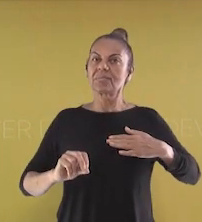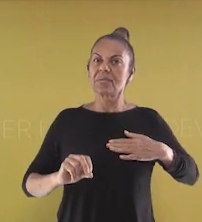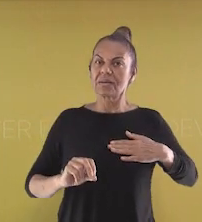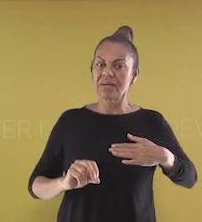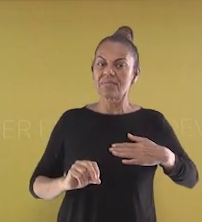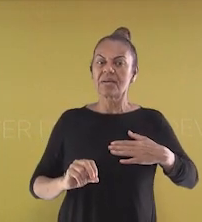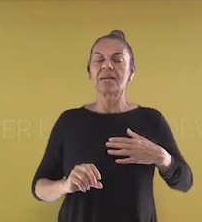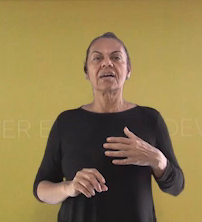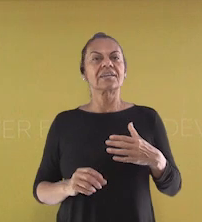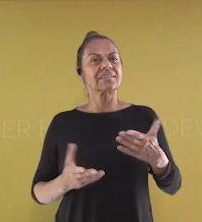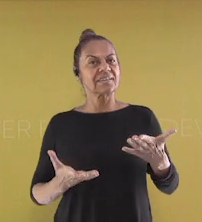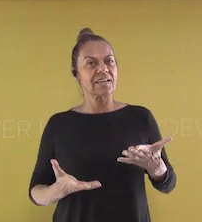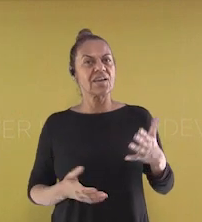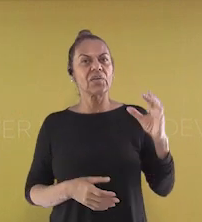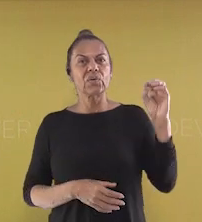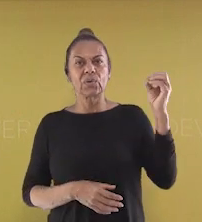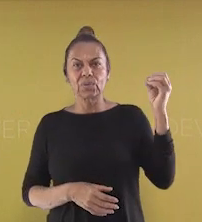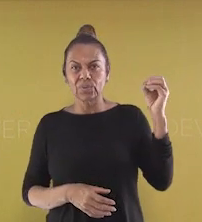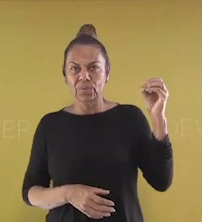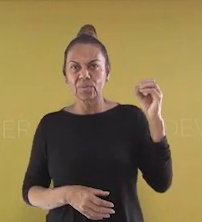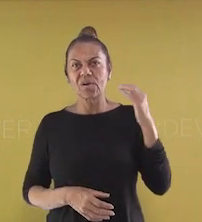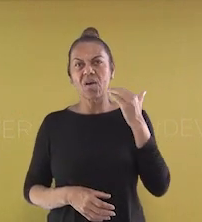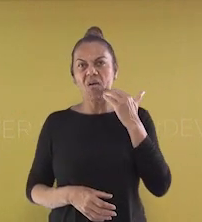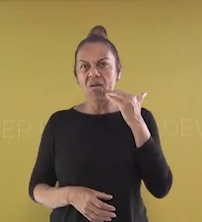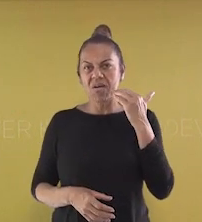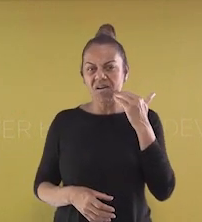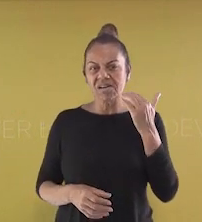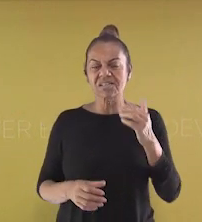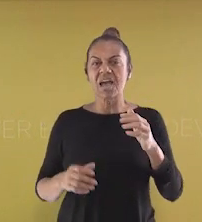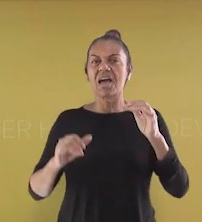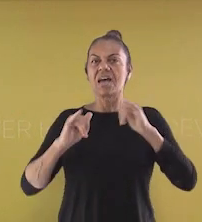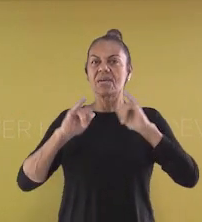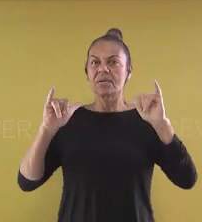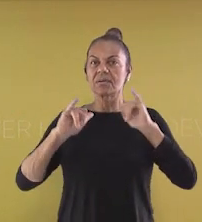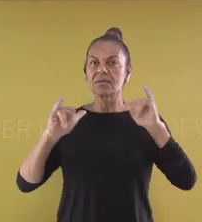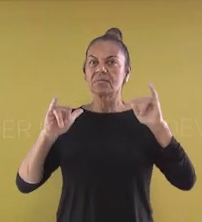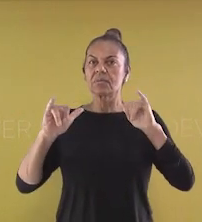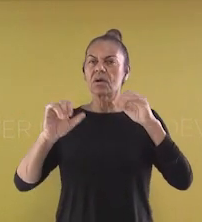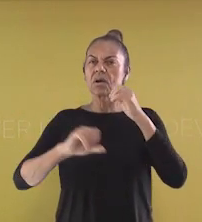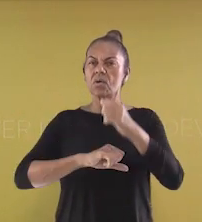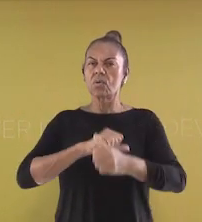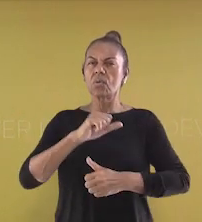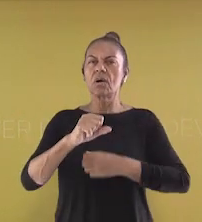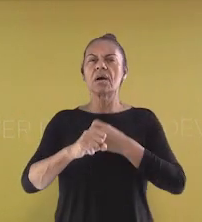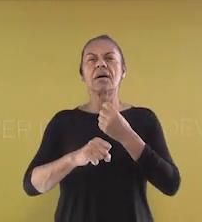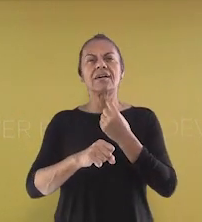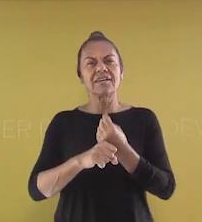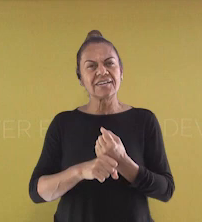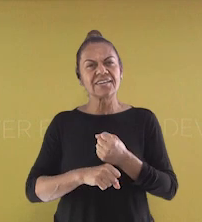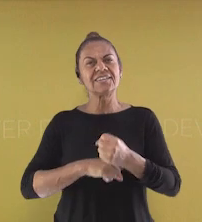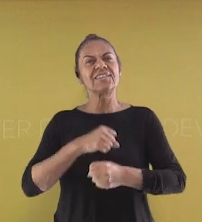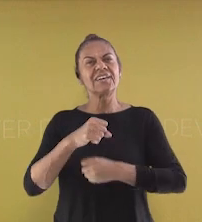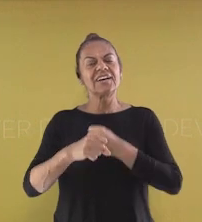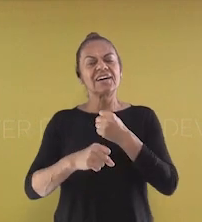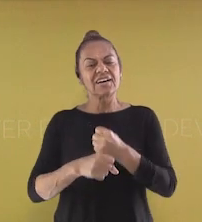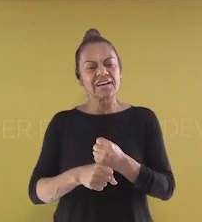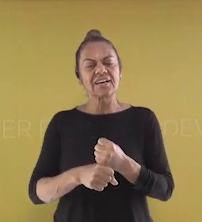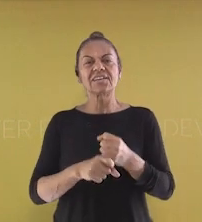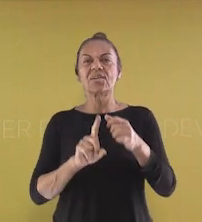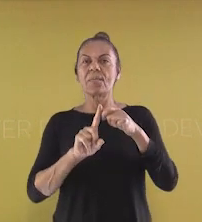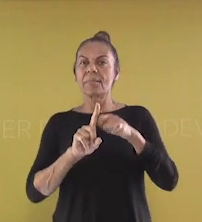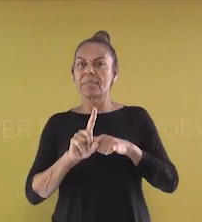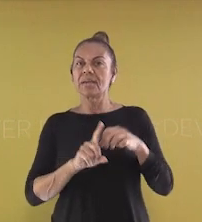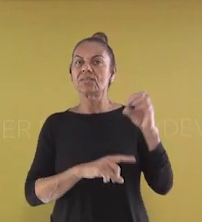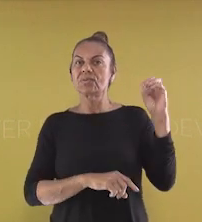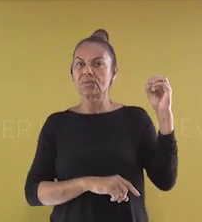próstata, há também para o câncer de mama, neste caso, o Outubro Rosa, que é